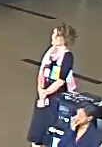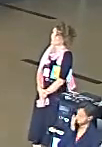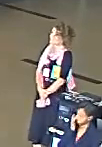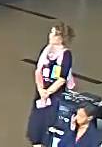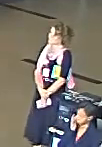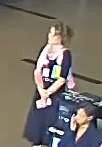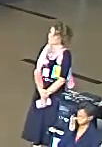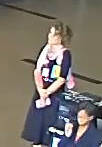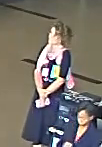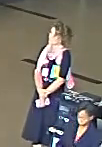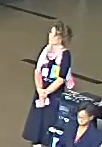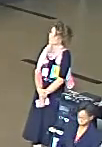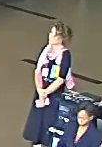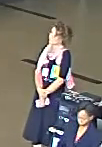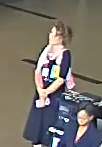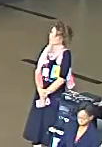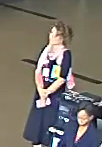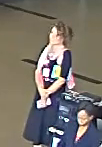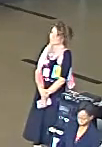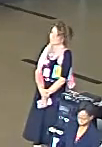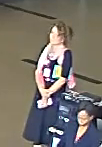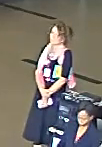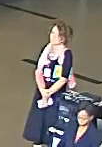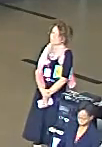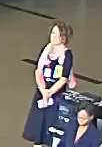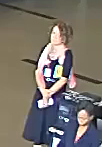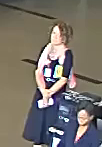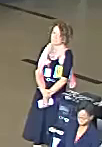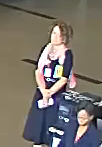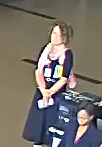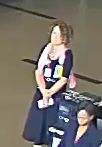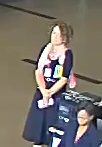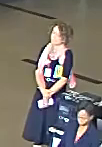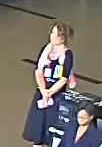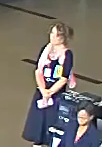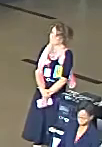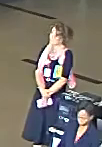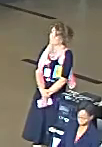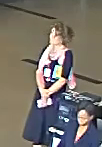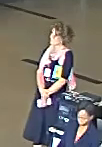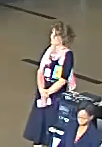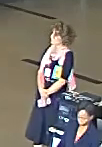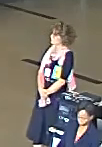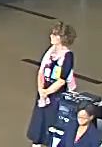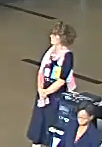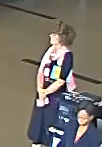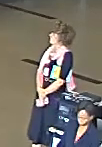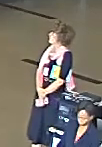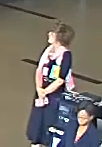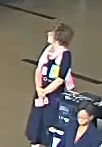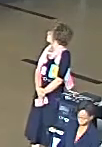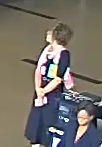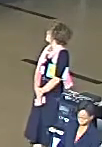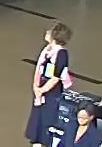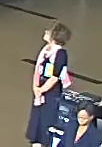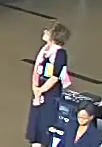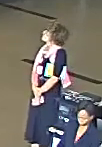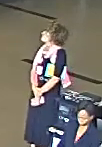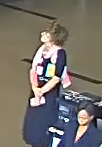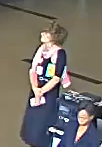já iniciando os trabalhos para que o Dr promova fiscalização periódica de